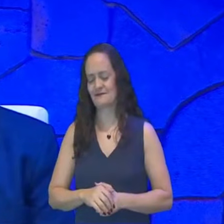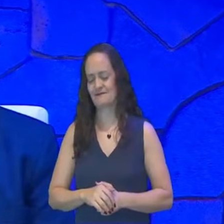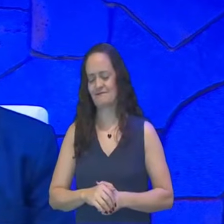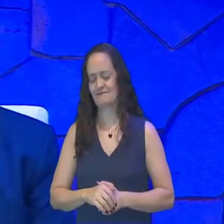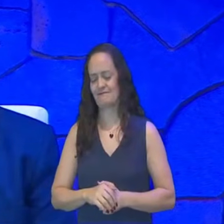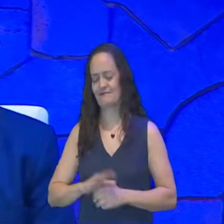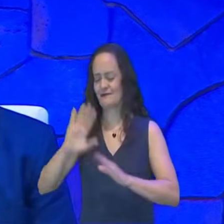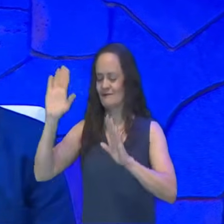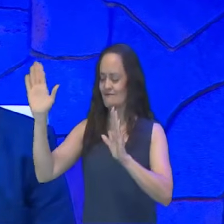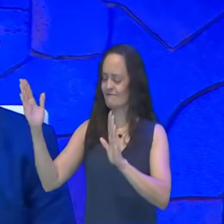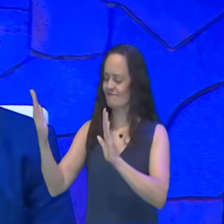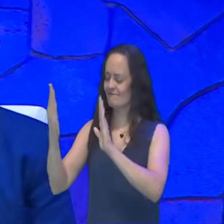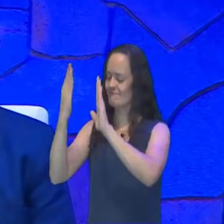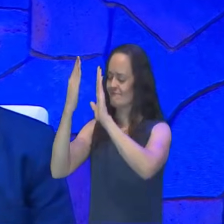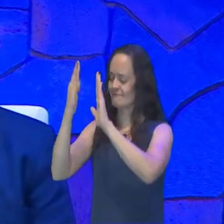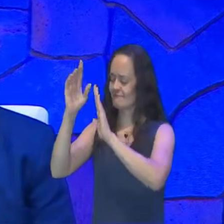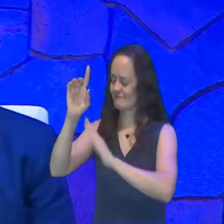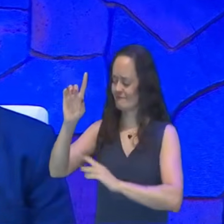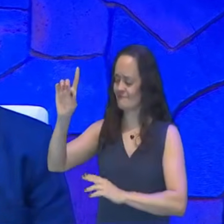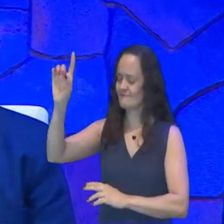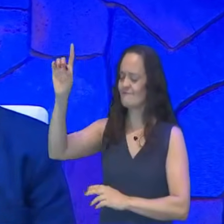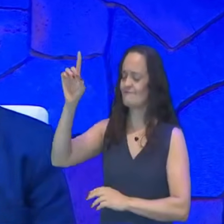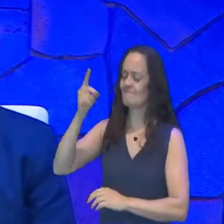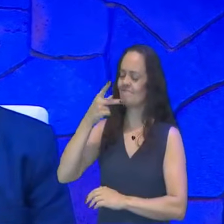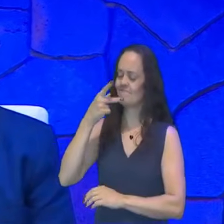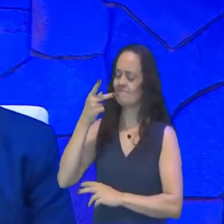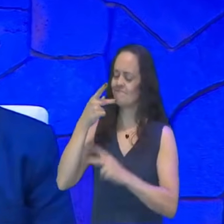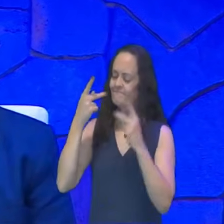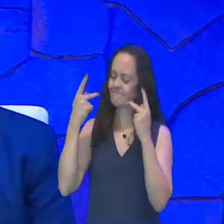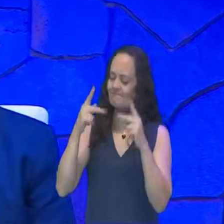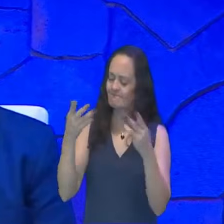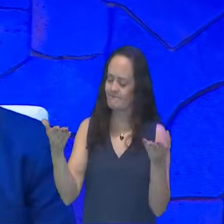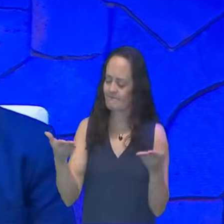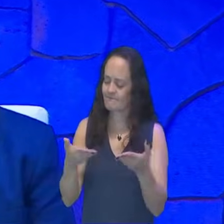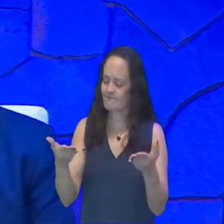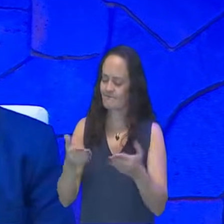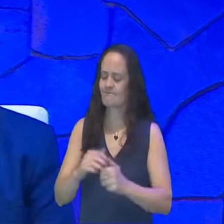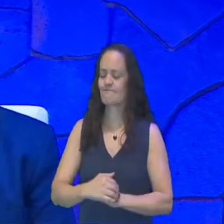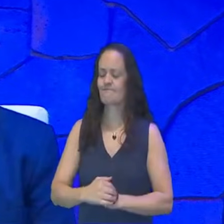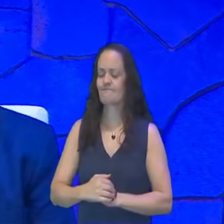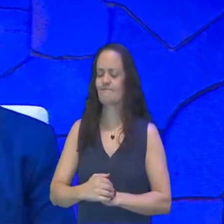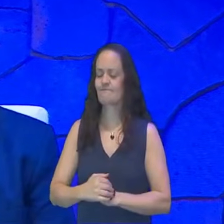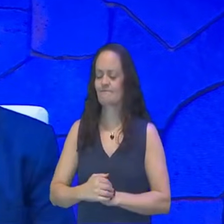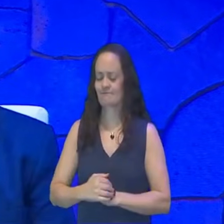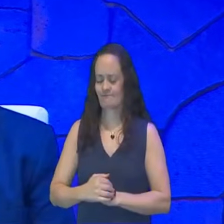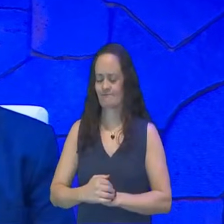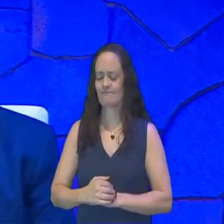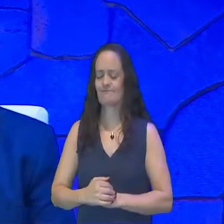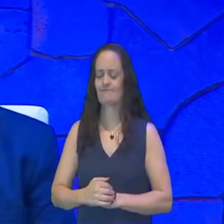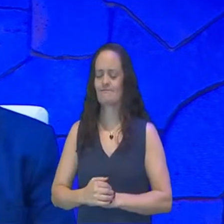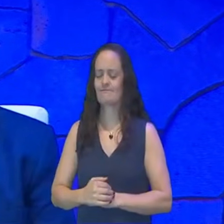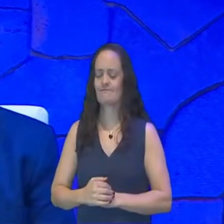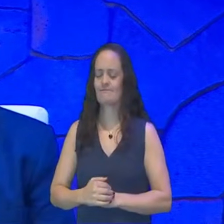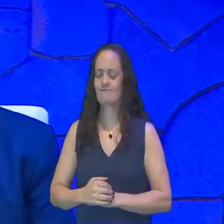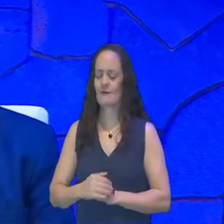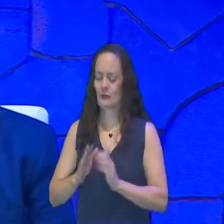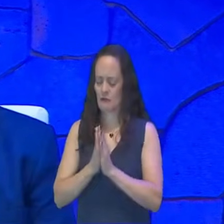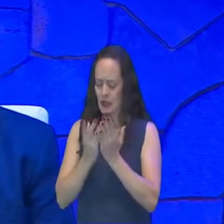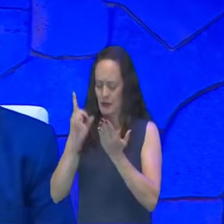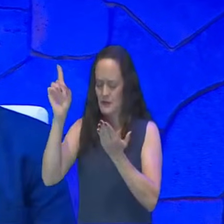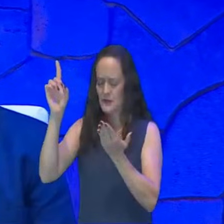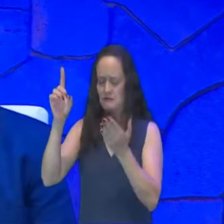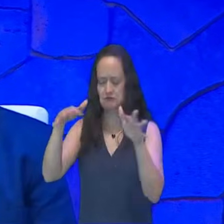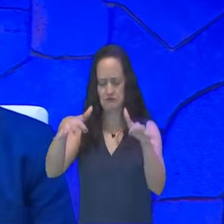diante, Senhor, do que falamos aqui, diante, ó Deus, da Sua palavra, diante do Teu